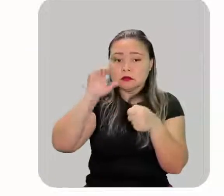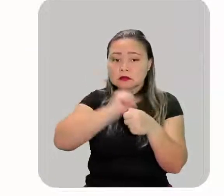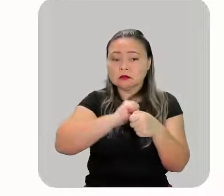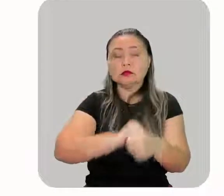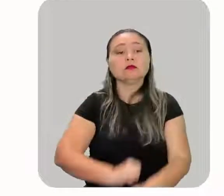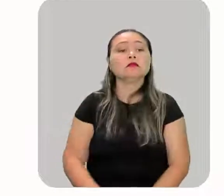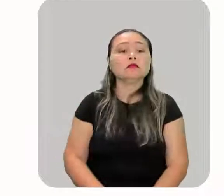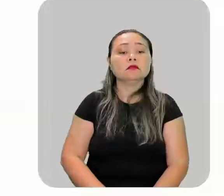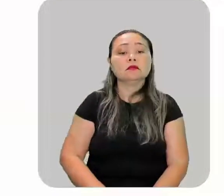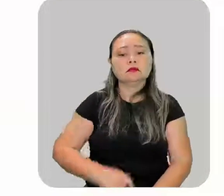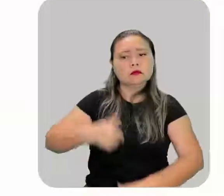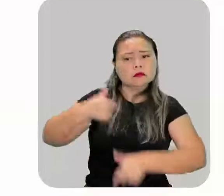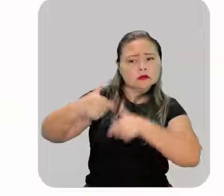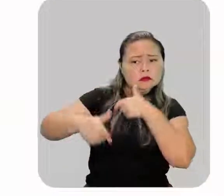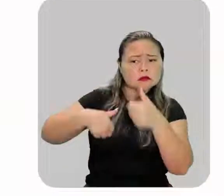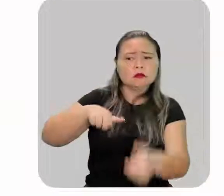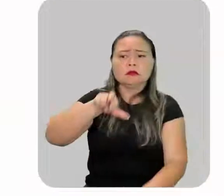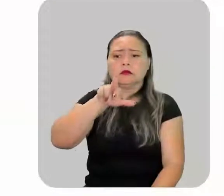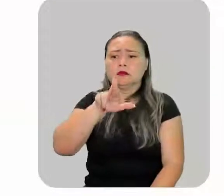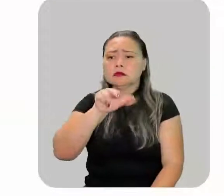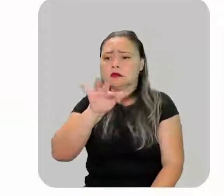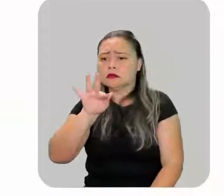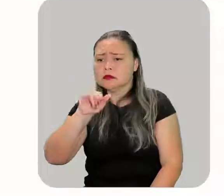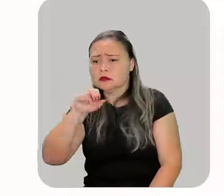Olha lá. Ai, meu Deus, é tanto Ruffini.